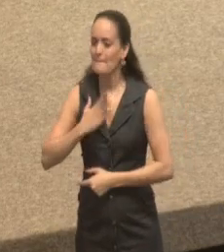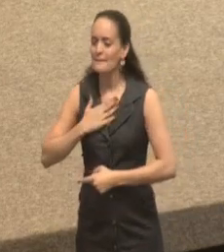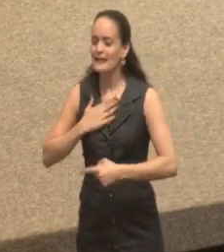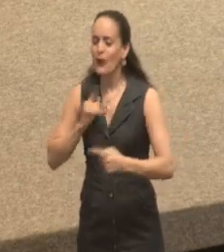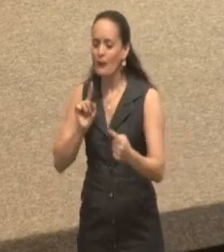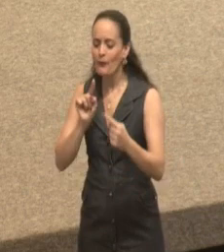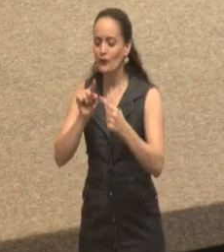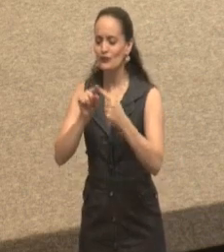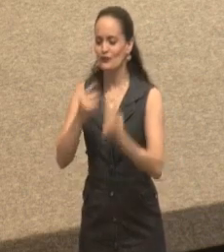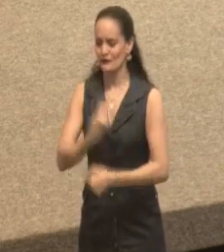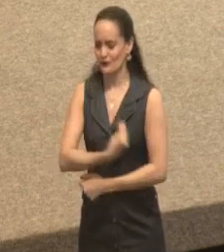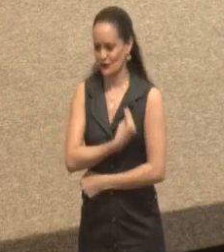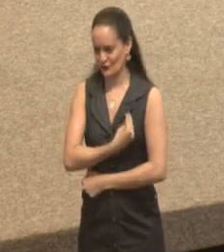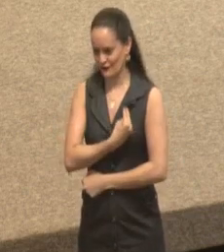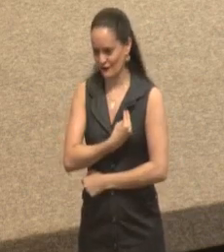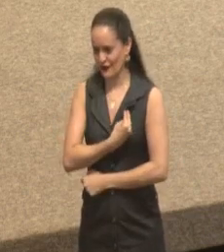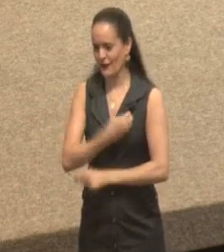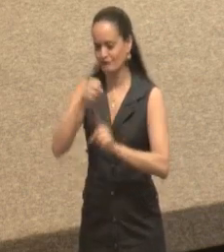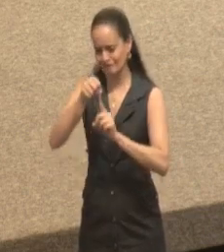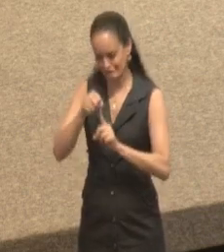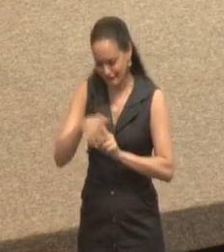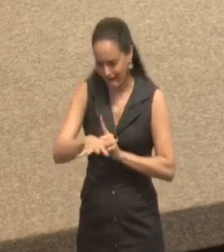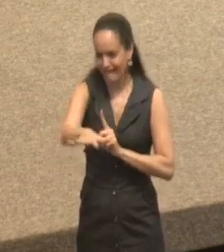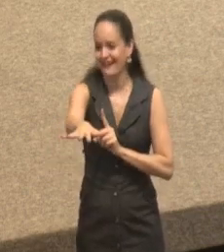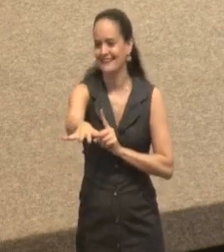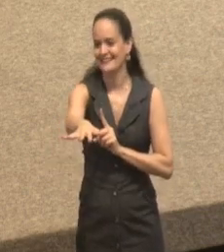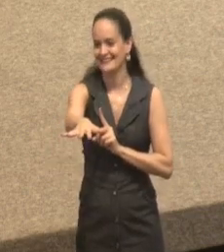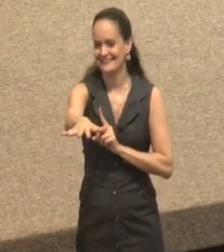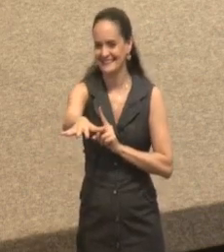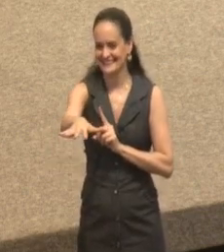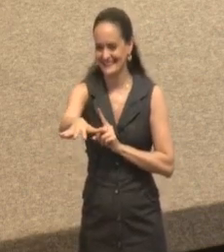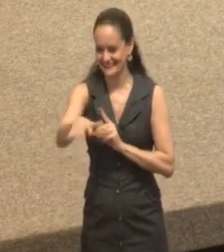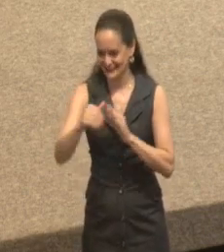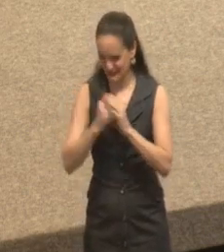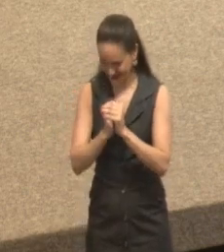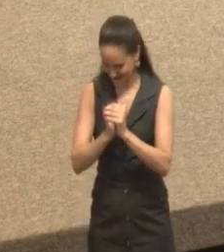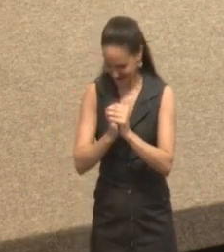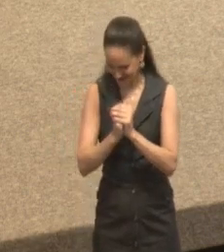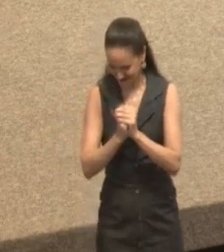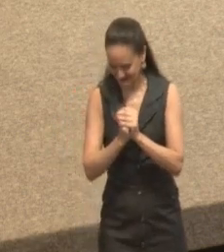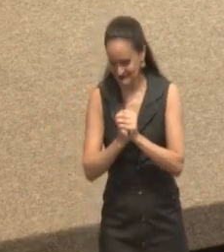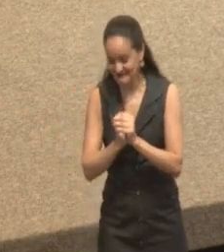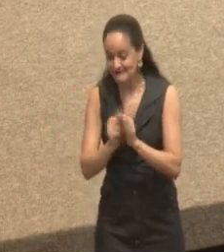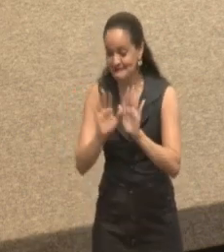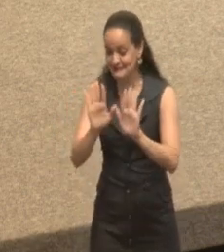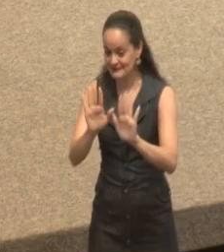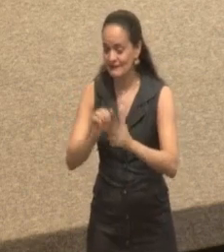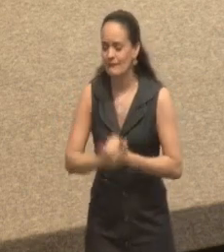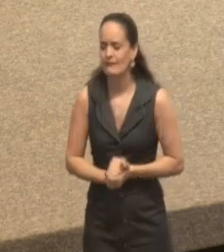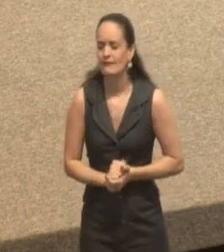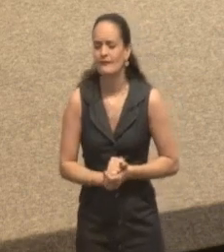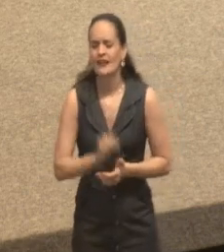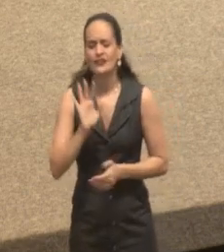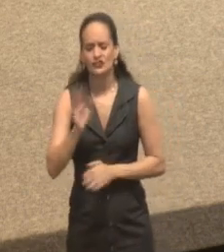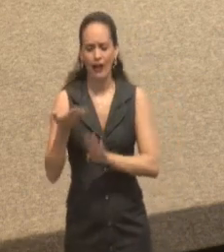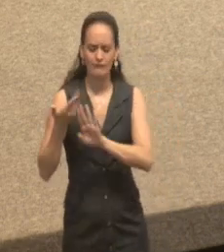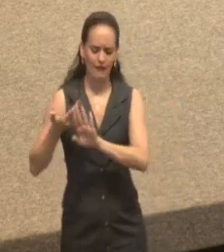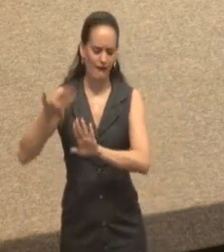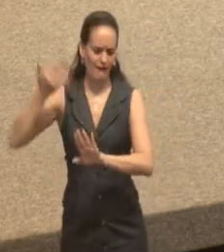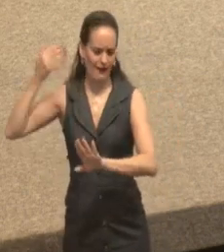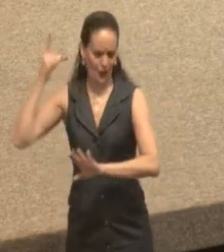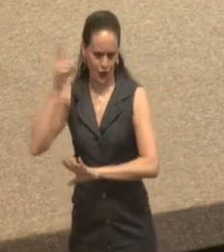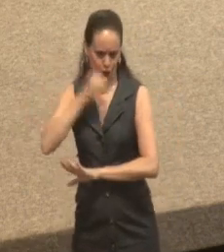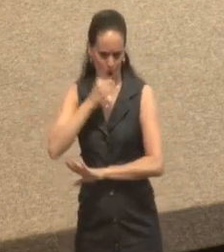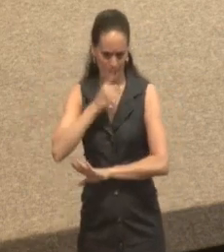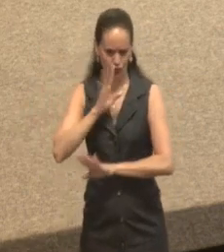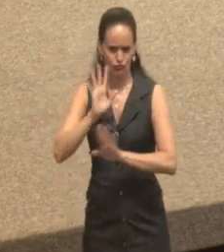multiplicar. Esse foi o tema, irmãos, que nos conduziu durante toda esta campanha. Aqui apresentamos diversos testemunhos e situações